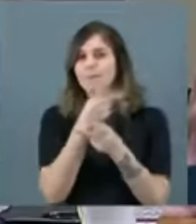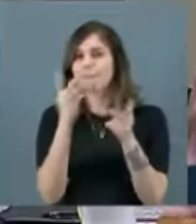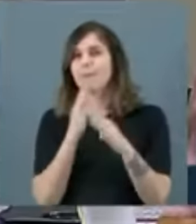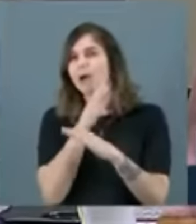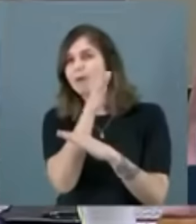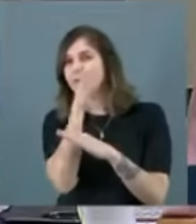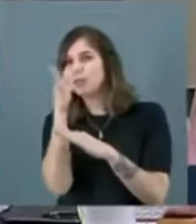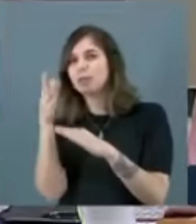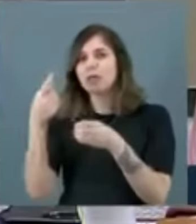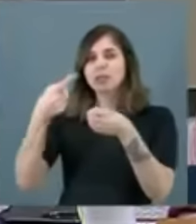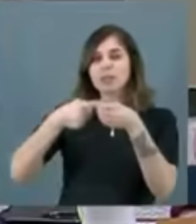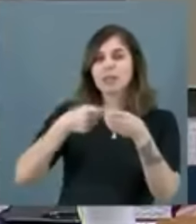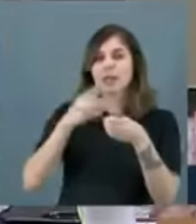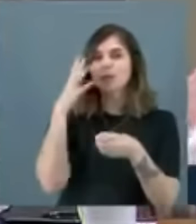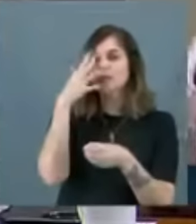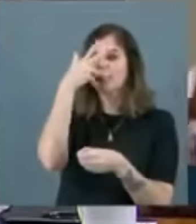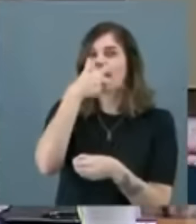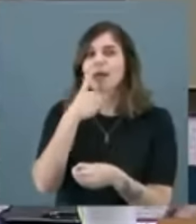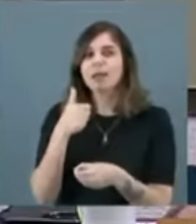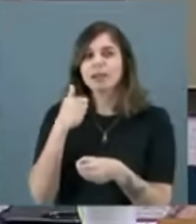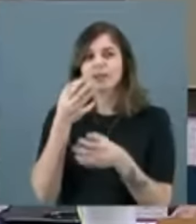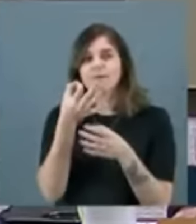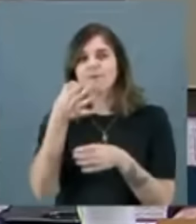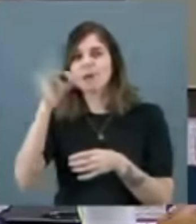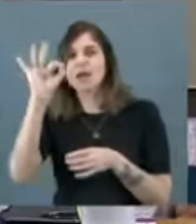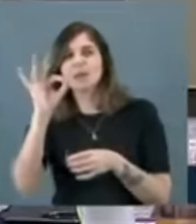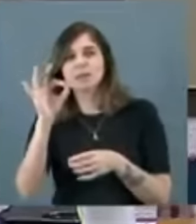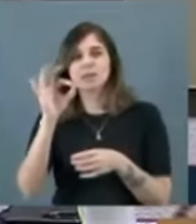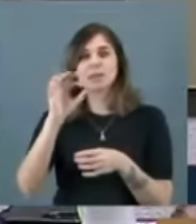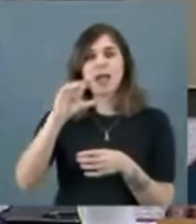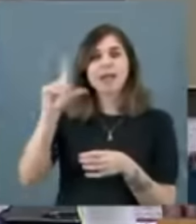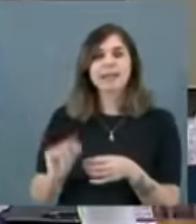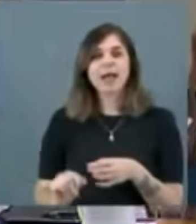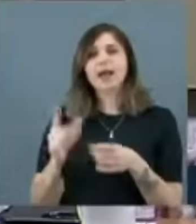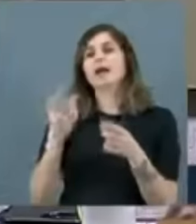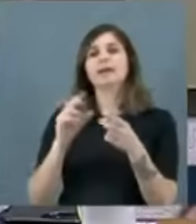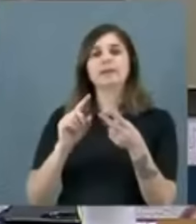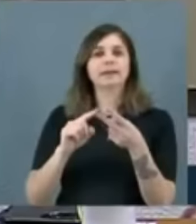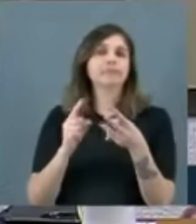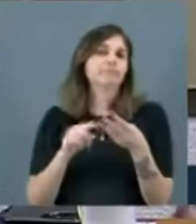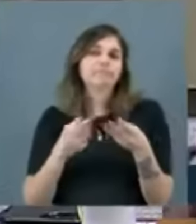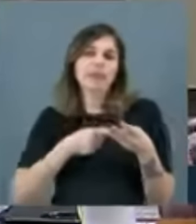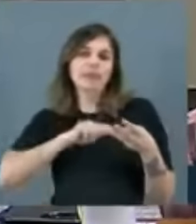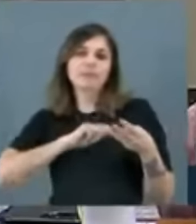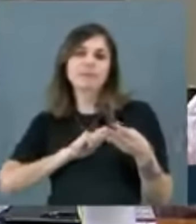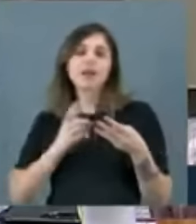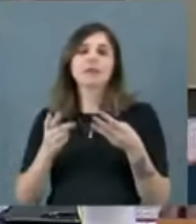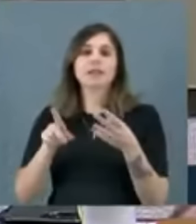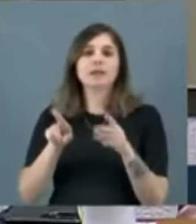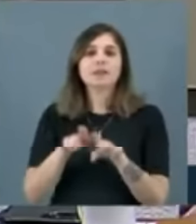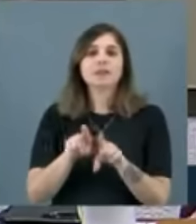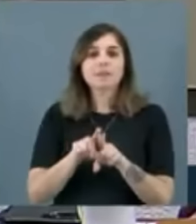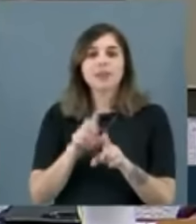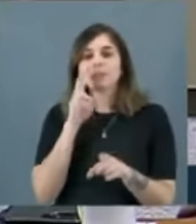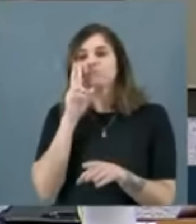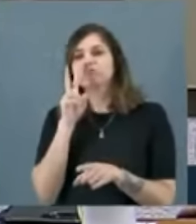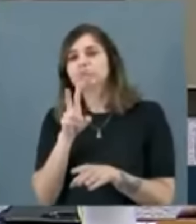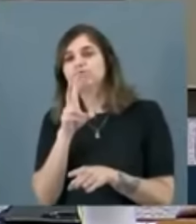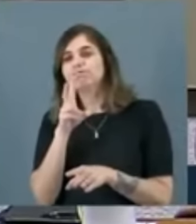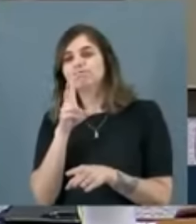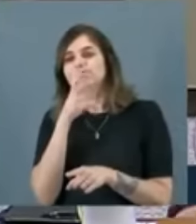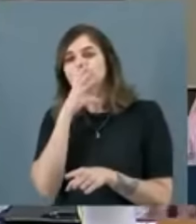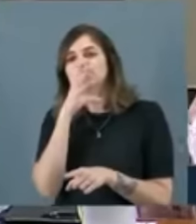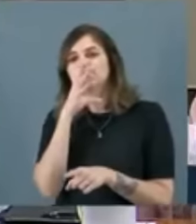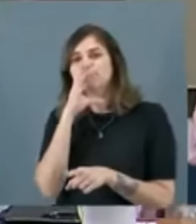belas cidades, né, na França, na Itália, na Espanha, e se depara com aquelas maravilhas que eles têm